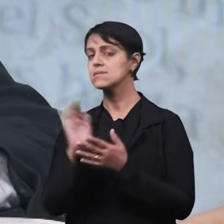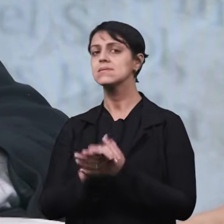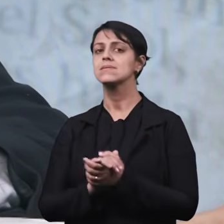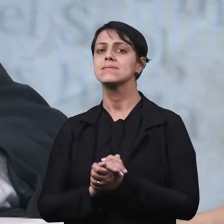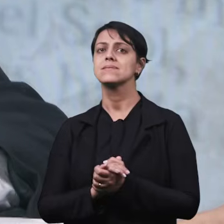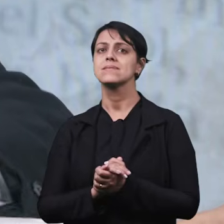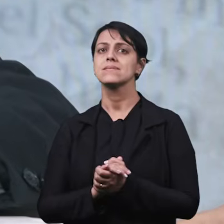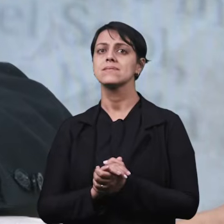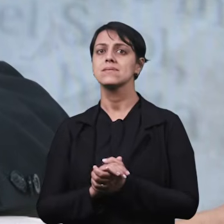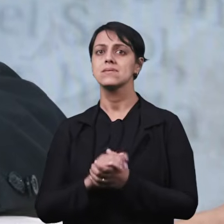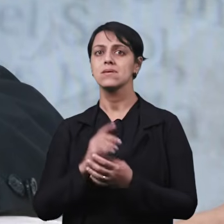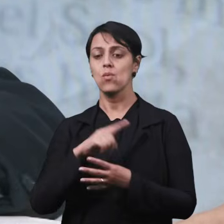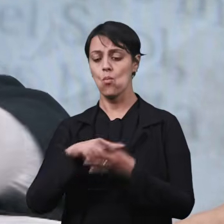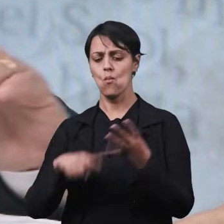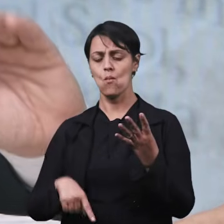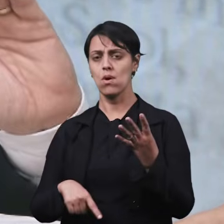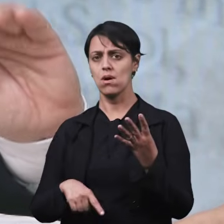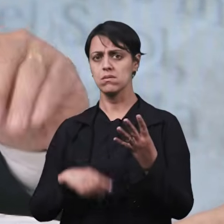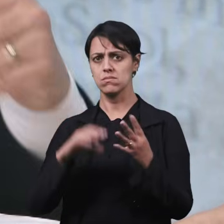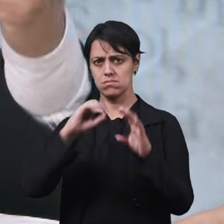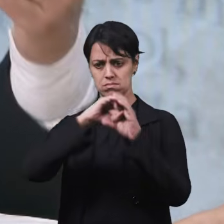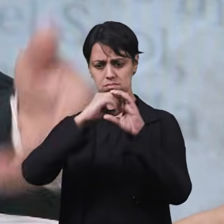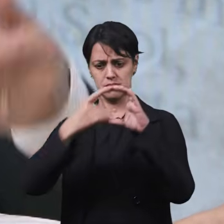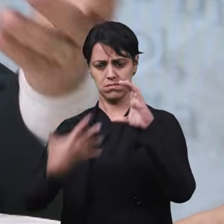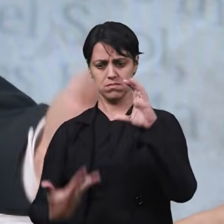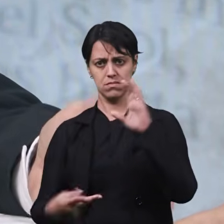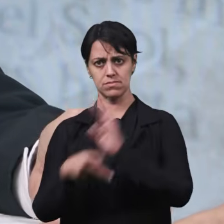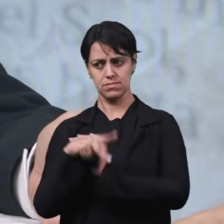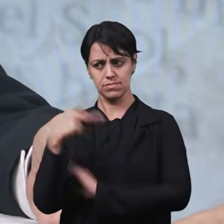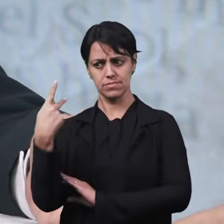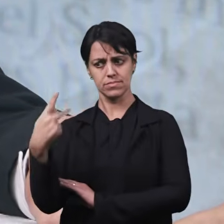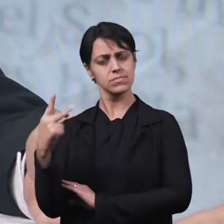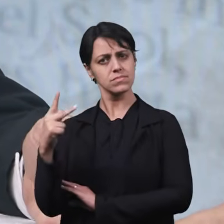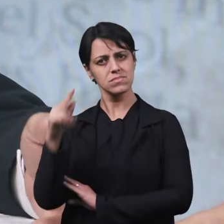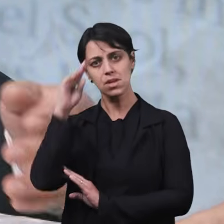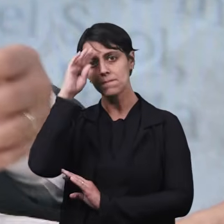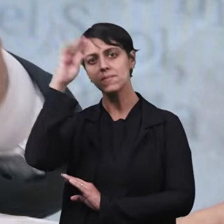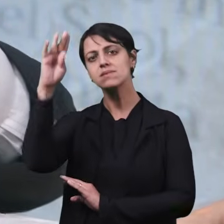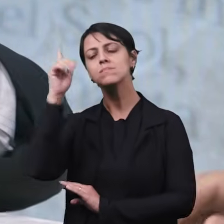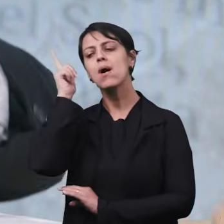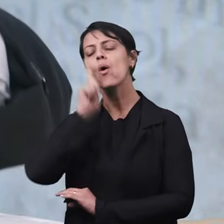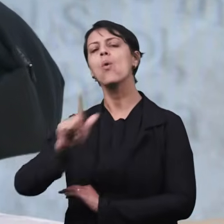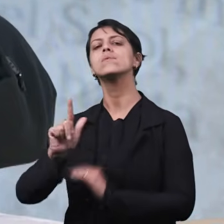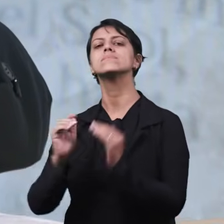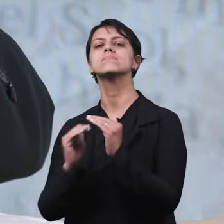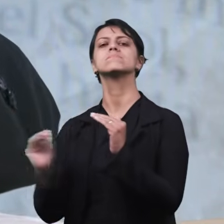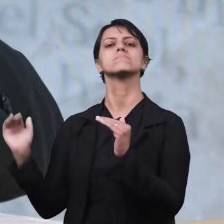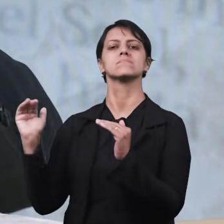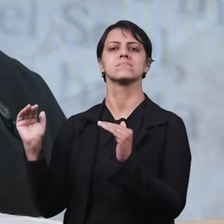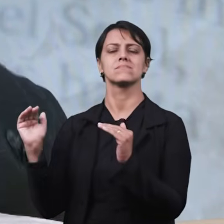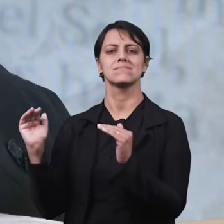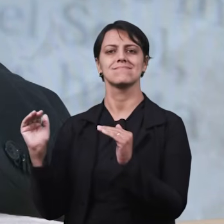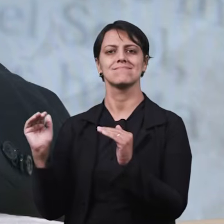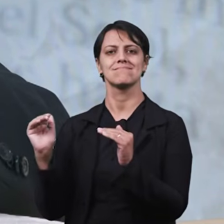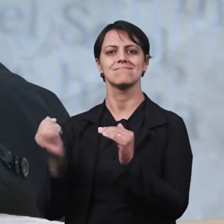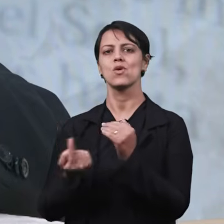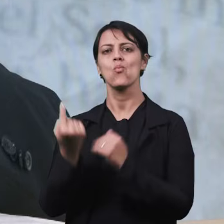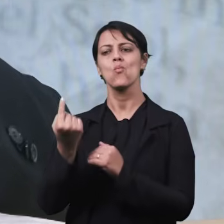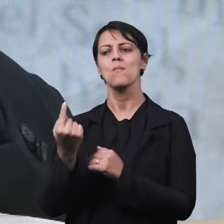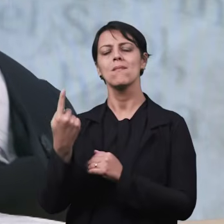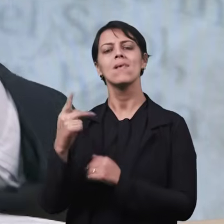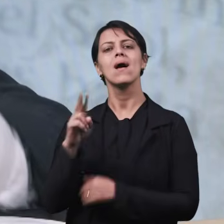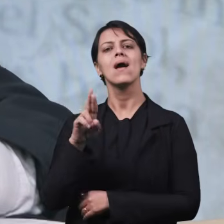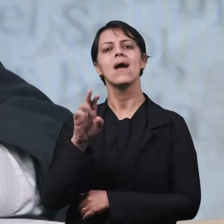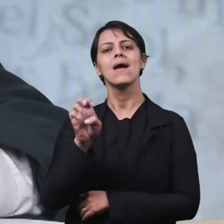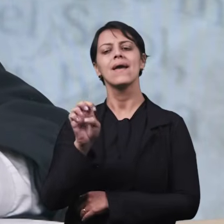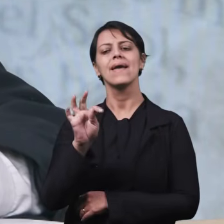são primordiais para ele chegar no ponto em que ele chegou. E uma delas é a retidão, que nós estamos falando